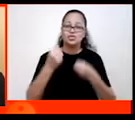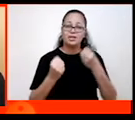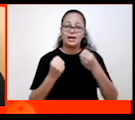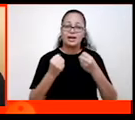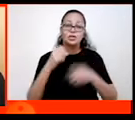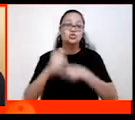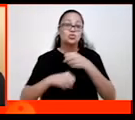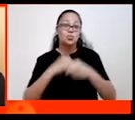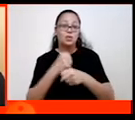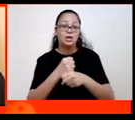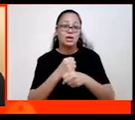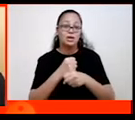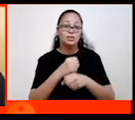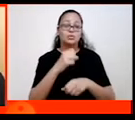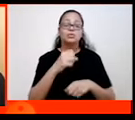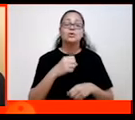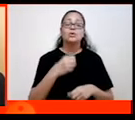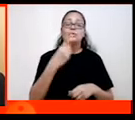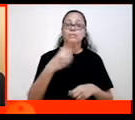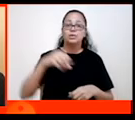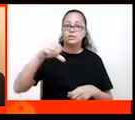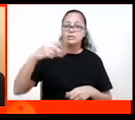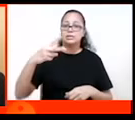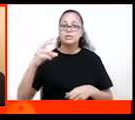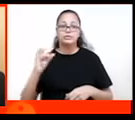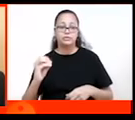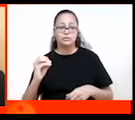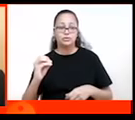20. Né? Isso era muito para esse período da história.